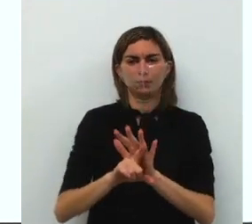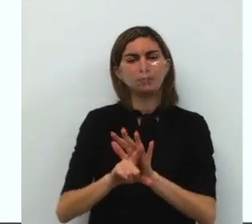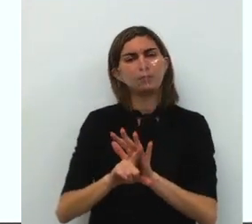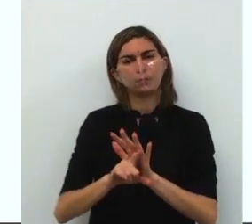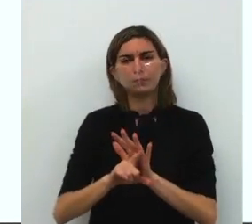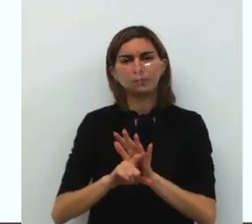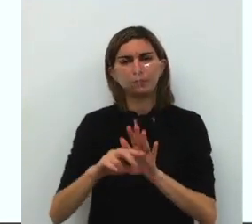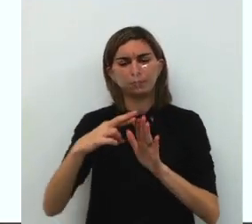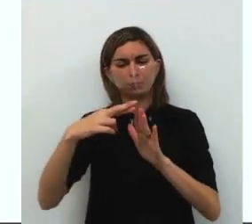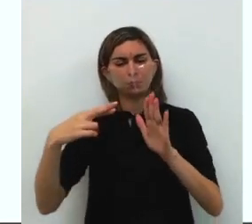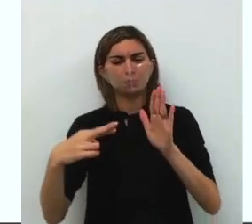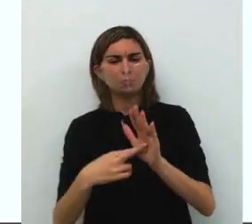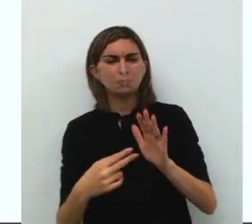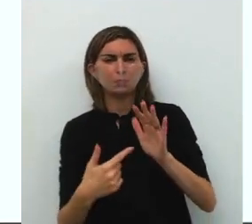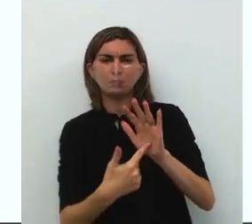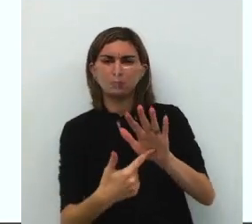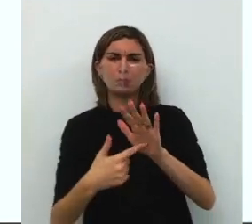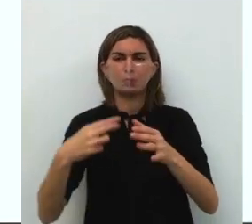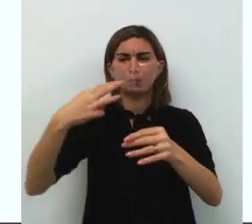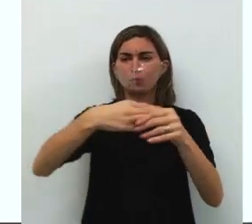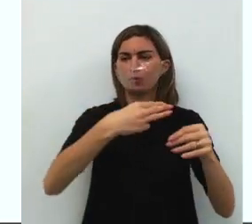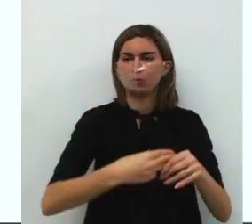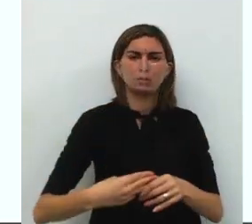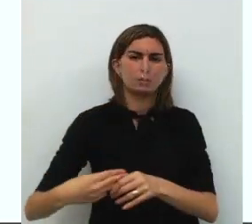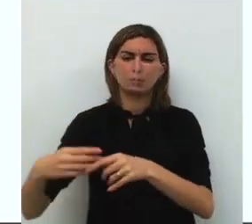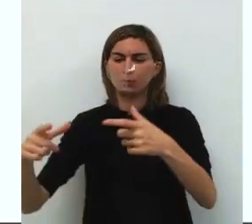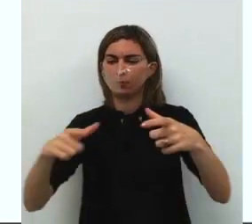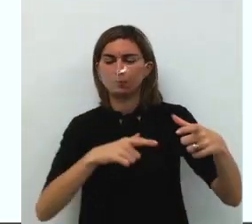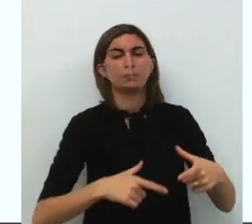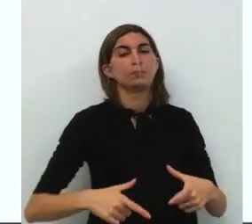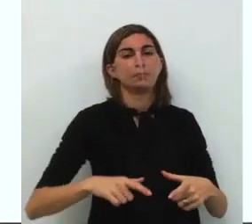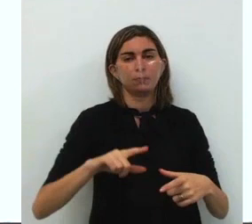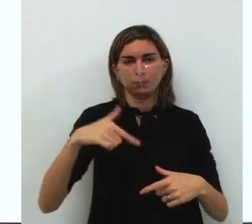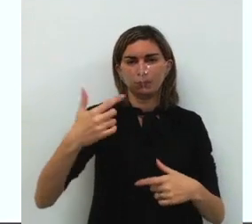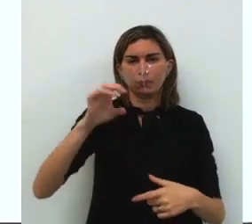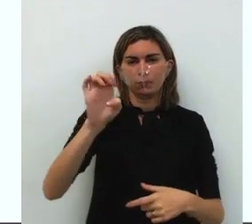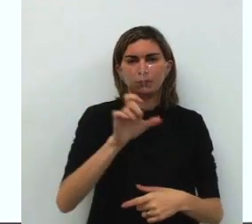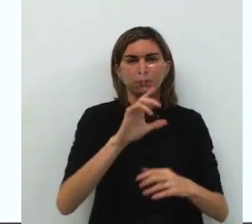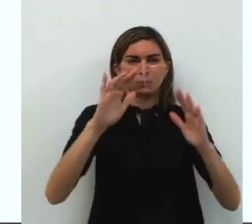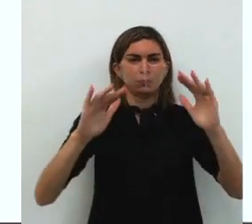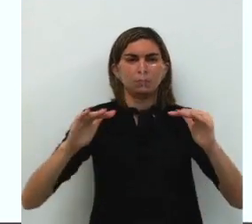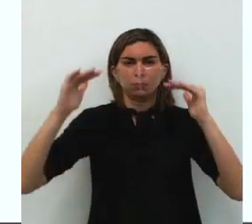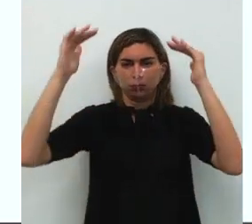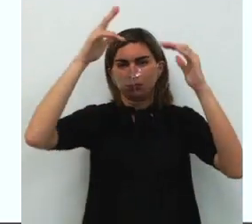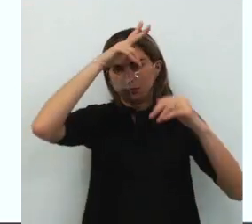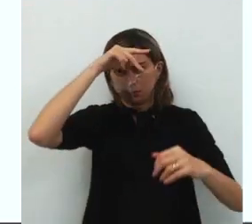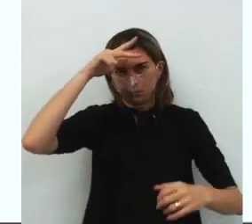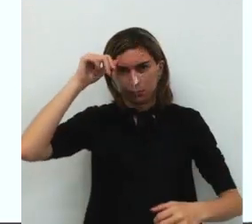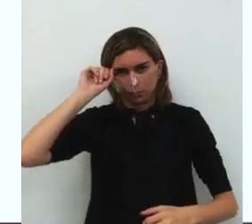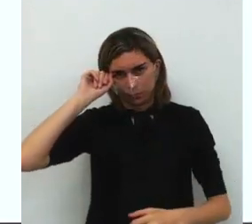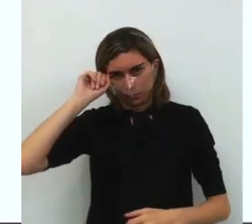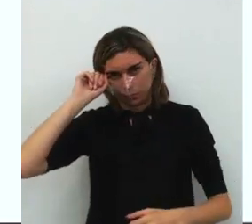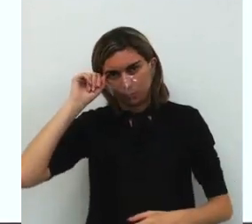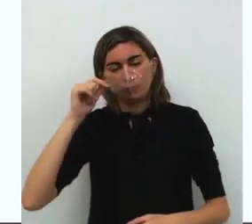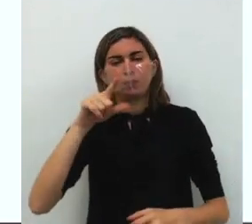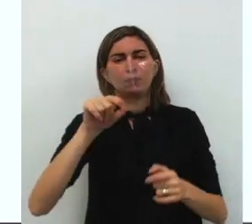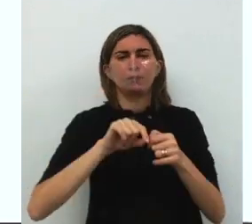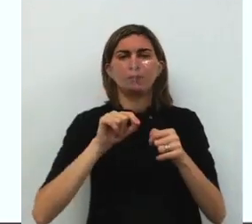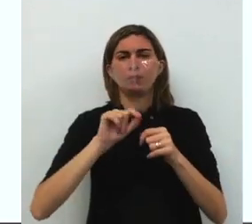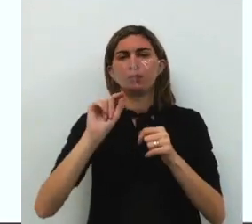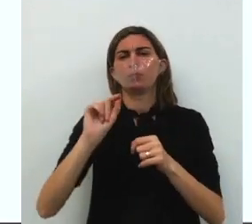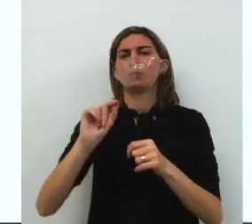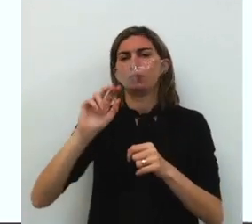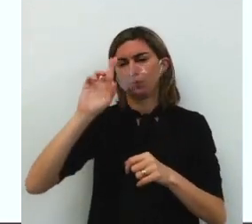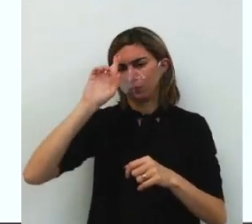para reger, fazer funcionar o município. Enquanto o executivo, quer dizer, o prefeito,